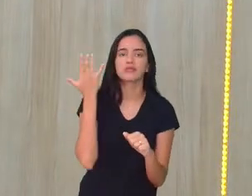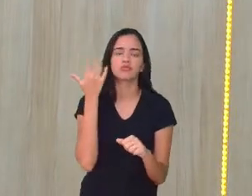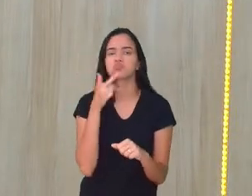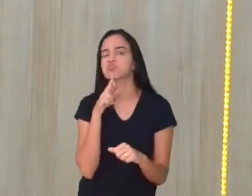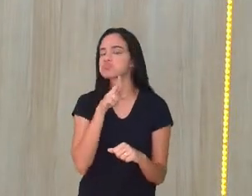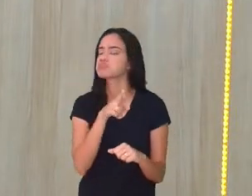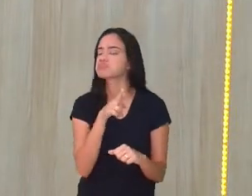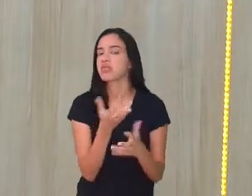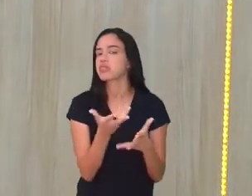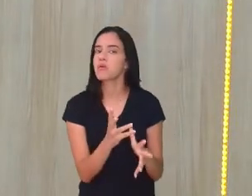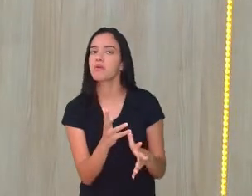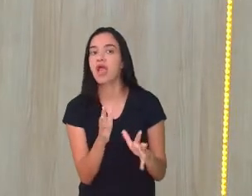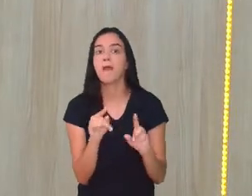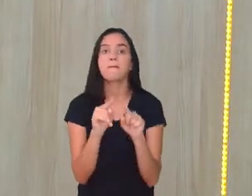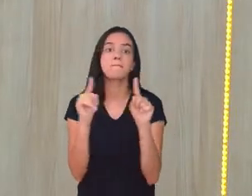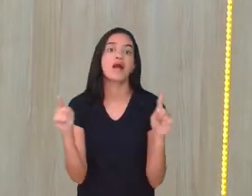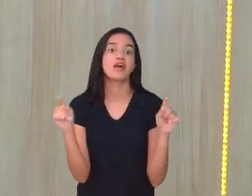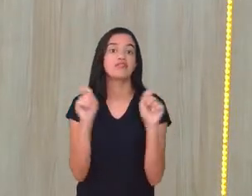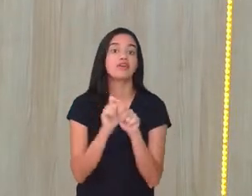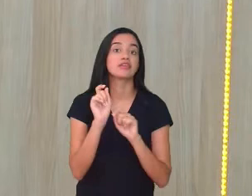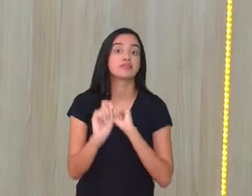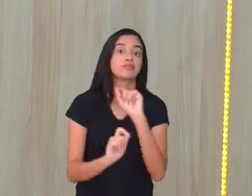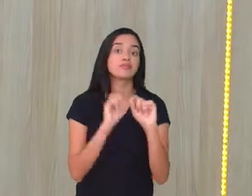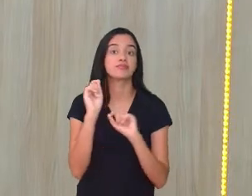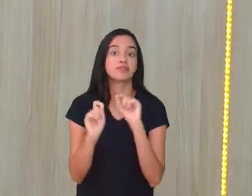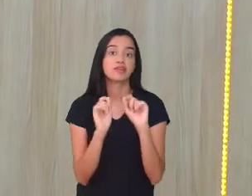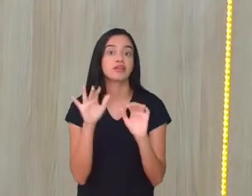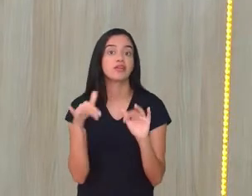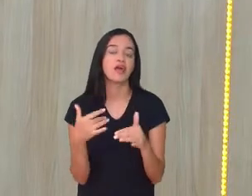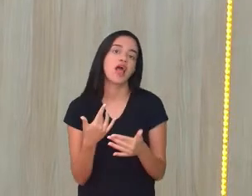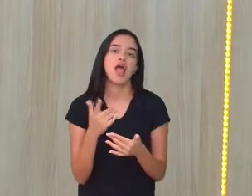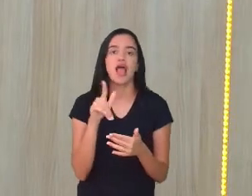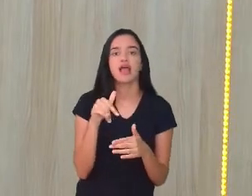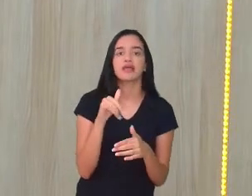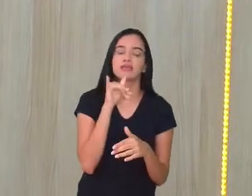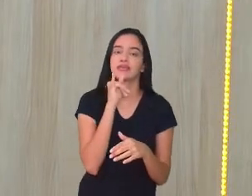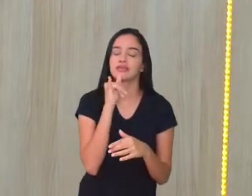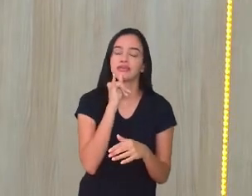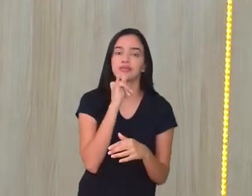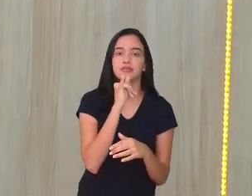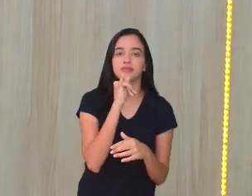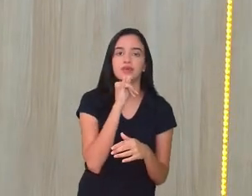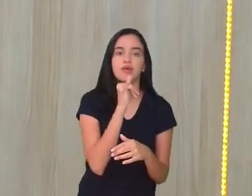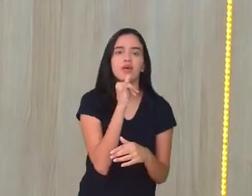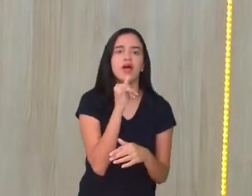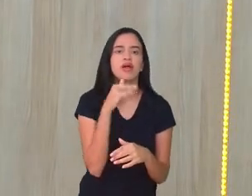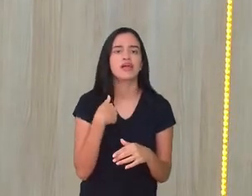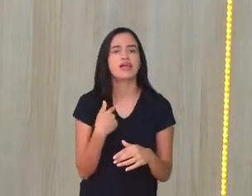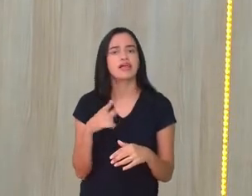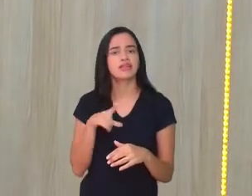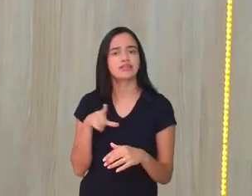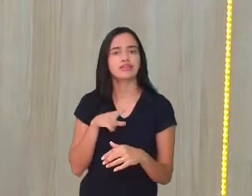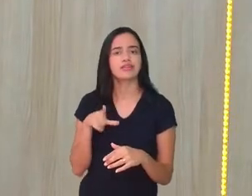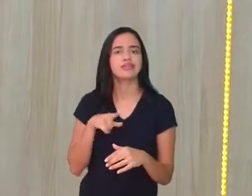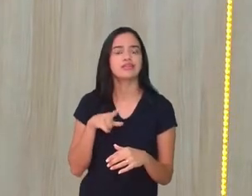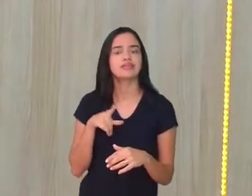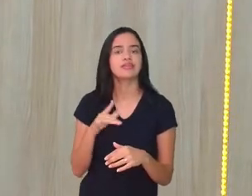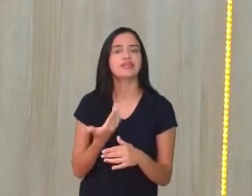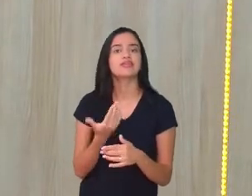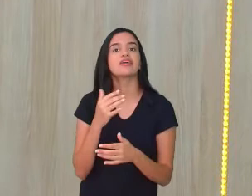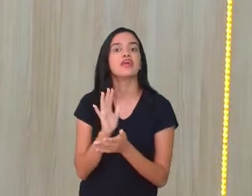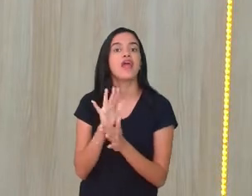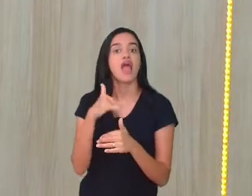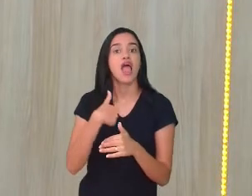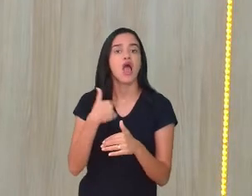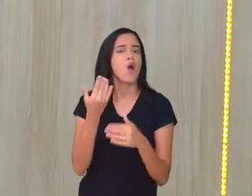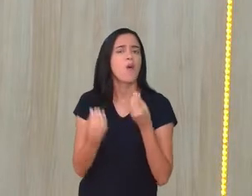responder. Mas o que é que eles fazem? Eles pegam uma amostra. E essa amostra, ela tem que ser feita de forma